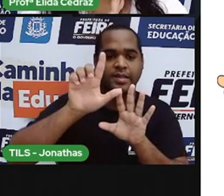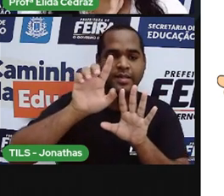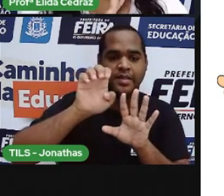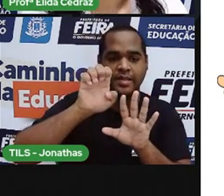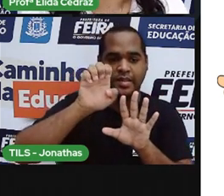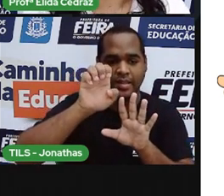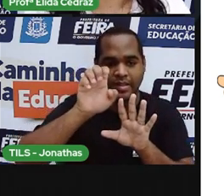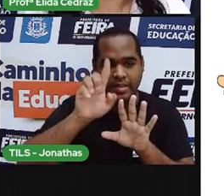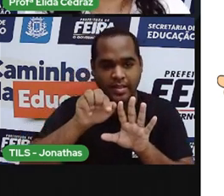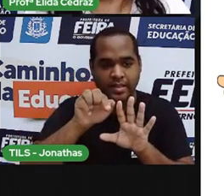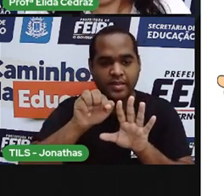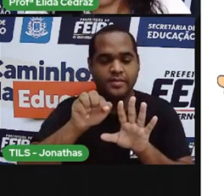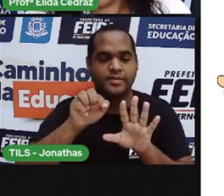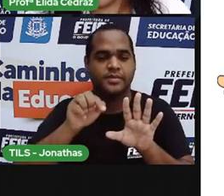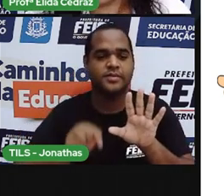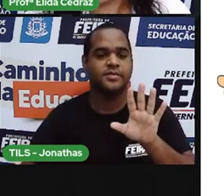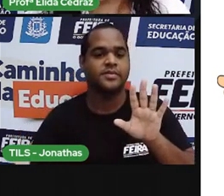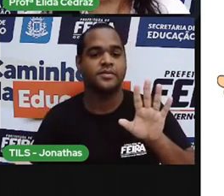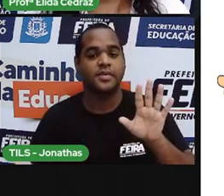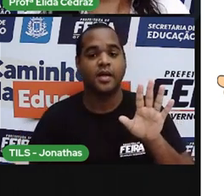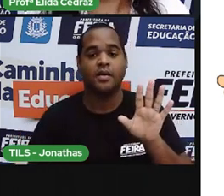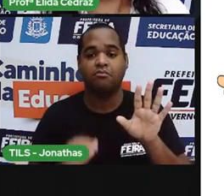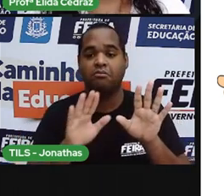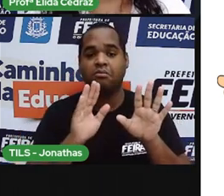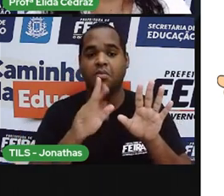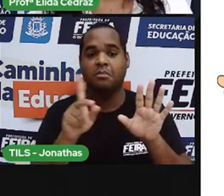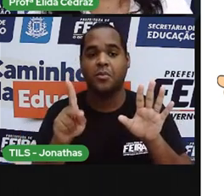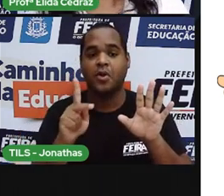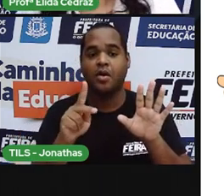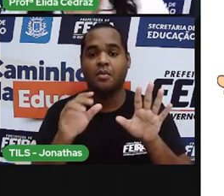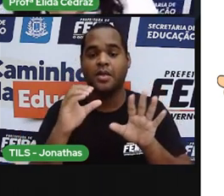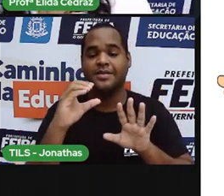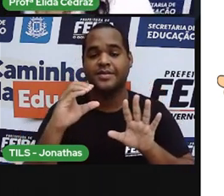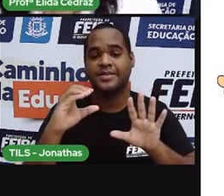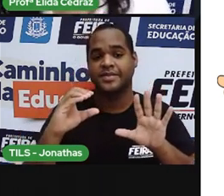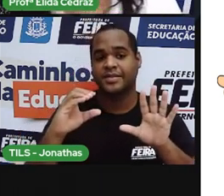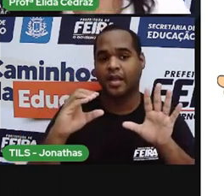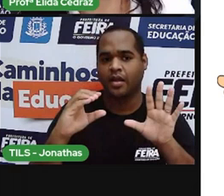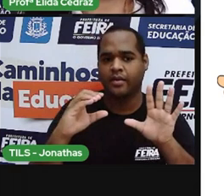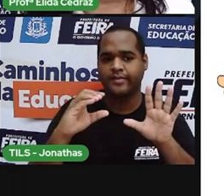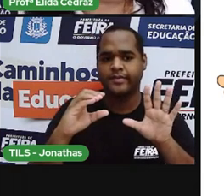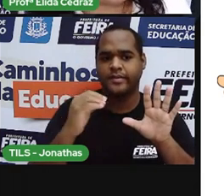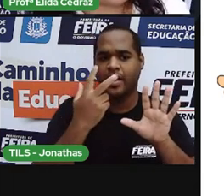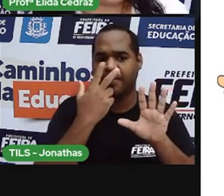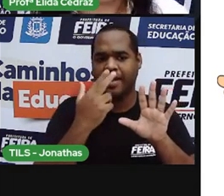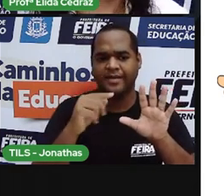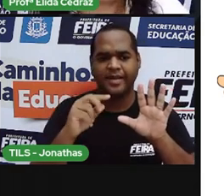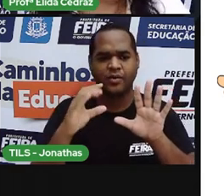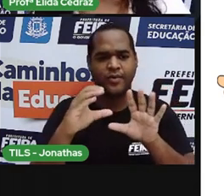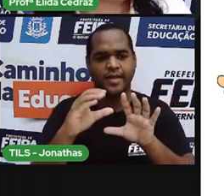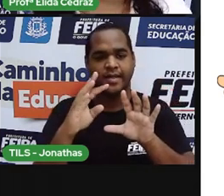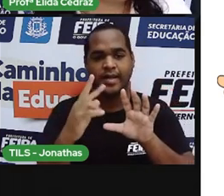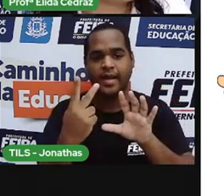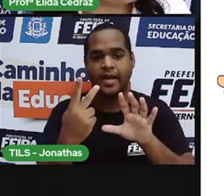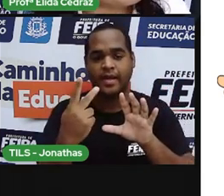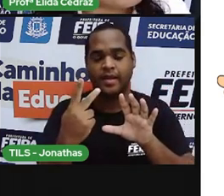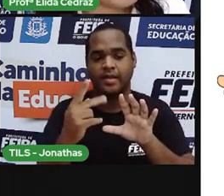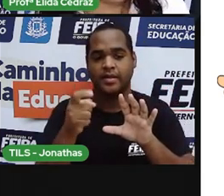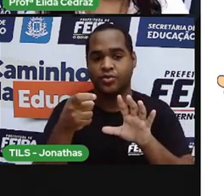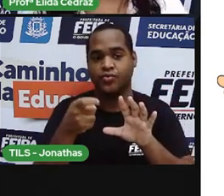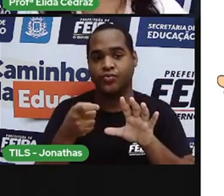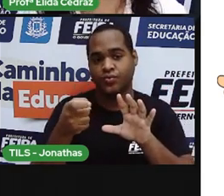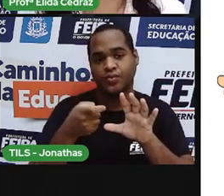chulé. Pró, mas aí é com C. Mas o CH tem som de